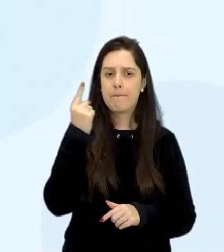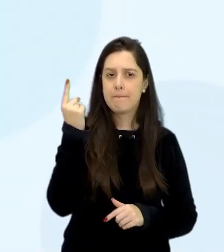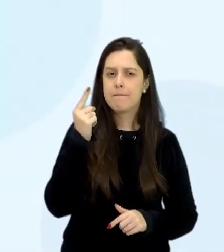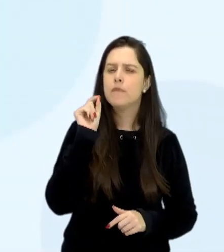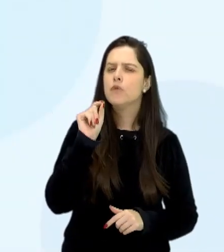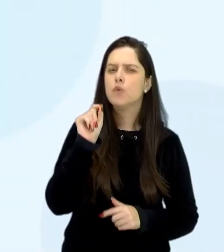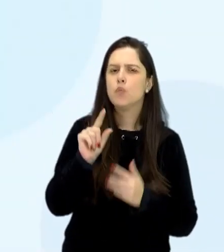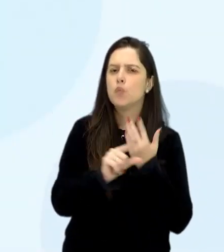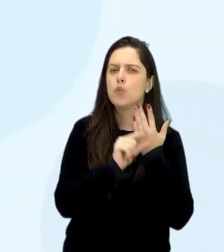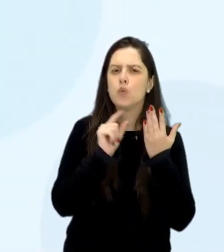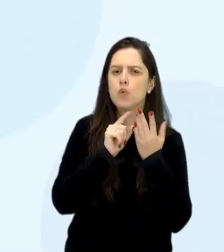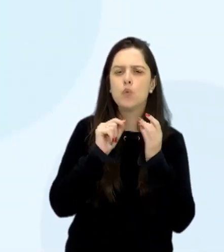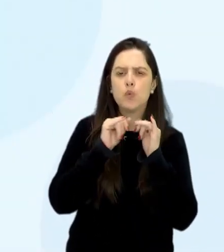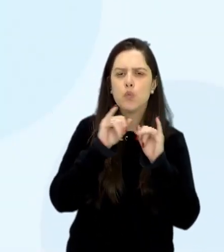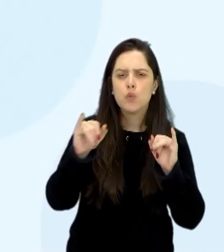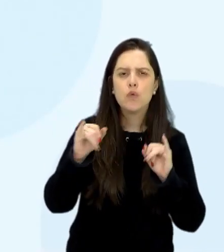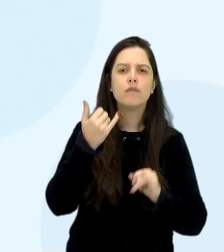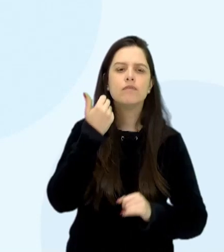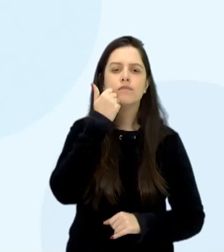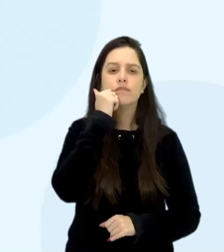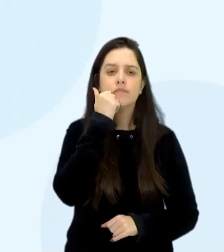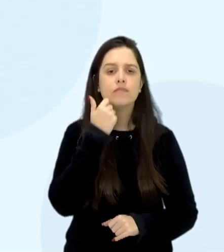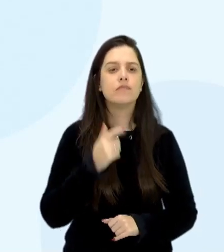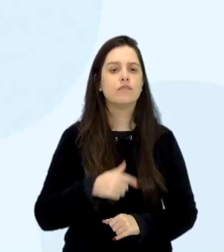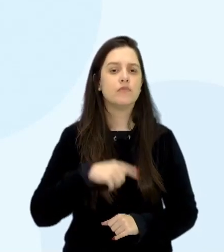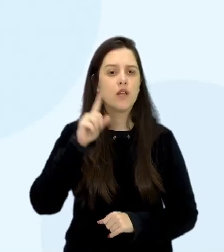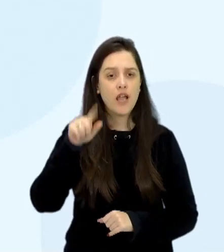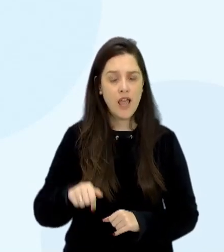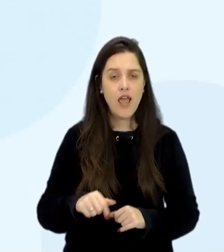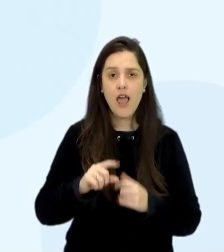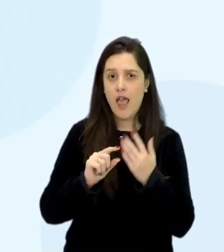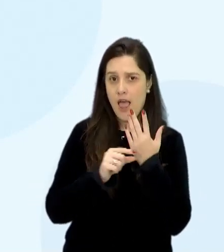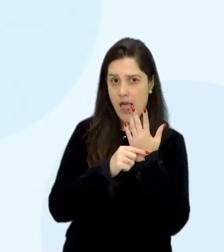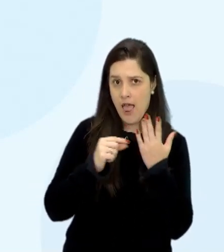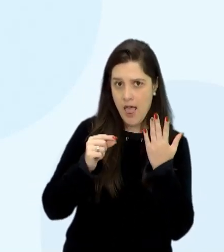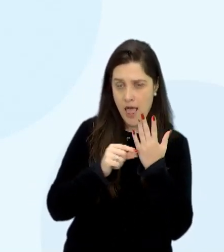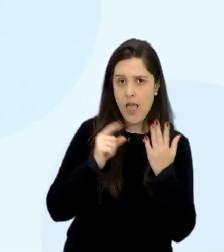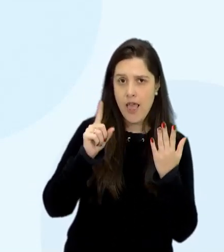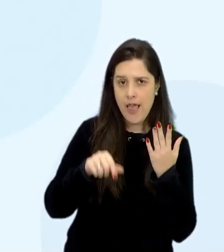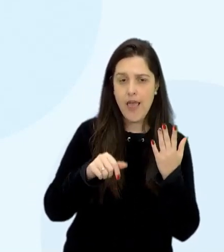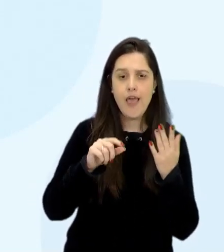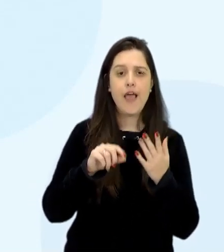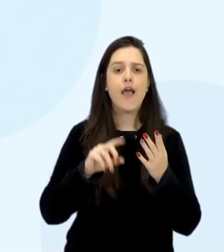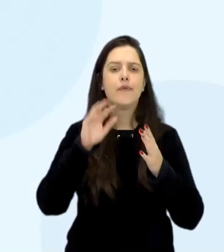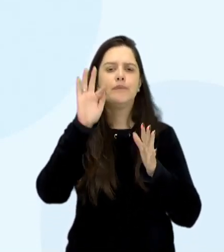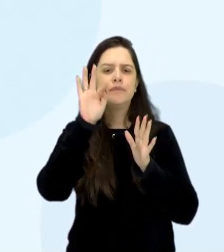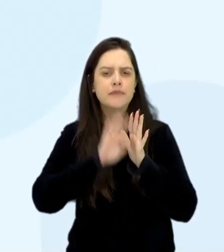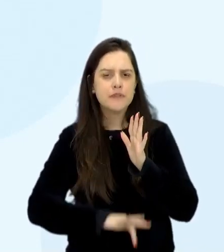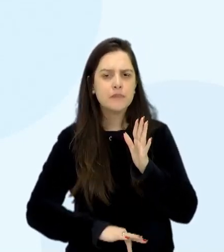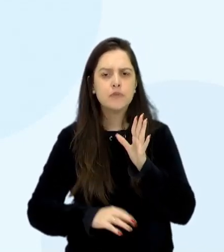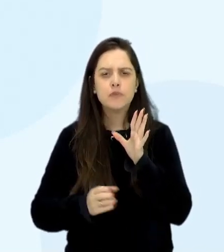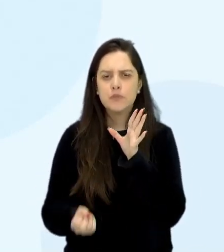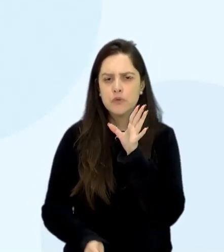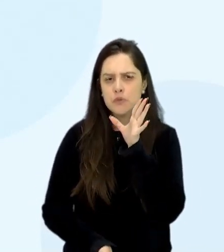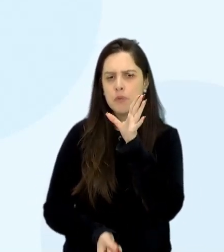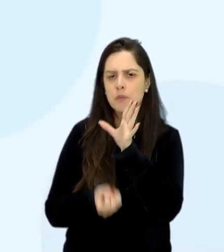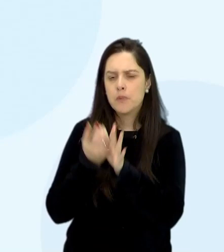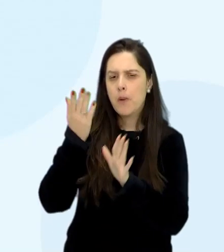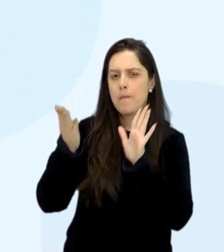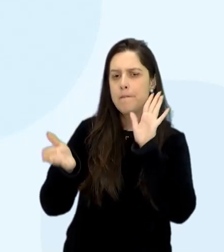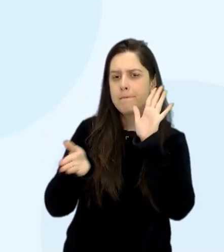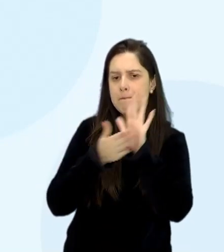que é um artigo de divulgação científica? Um artigo de divulgação científica é um texto que se propõe,